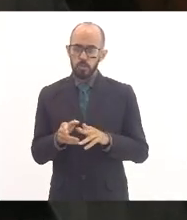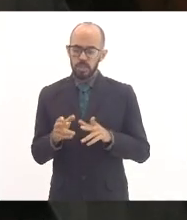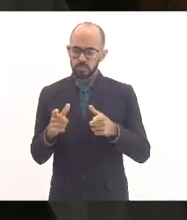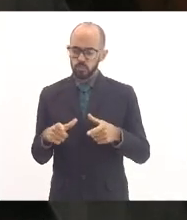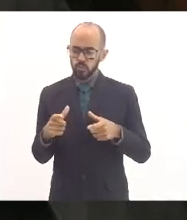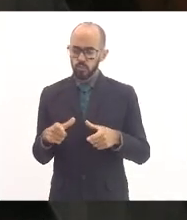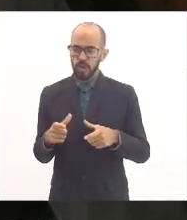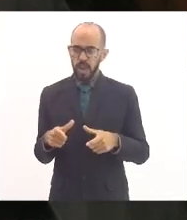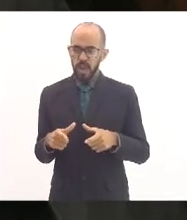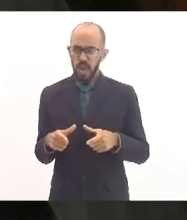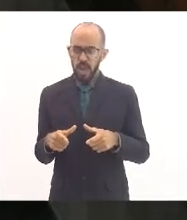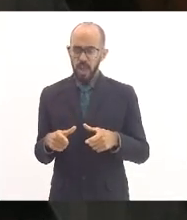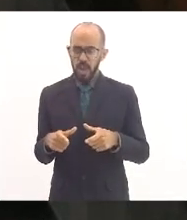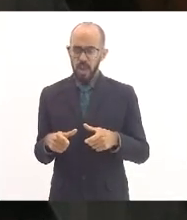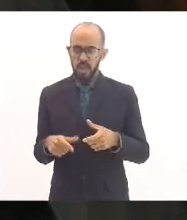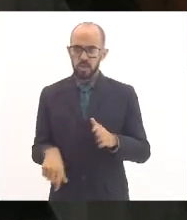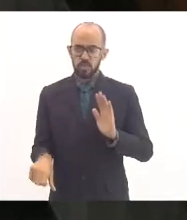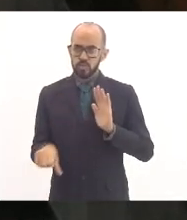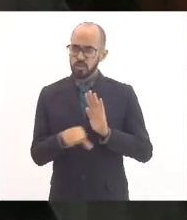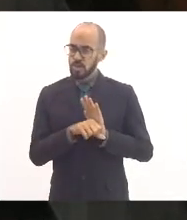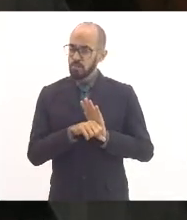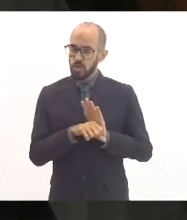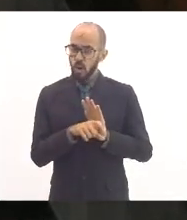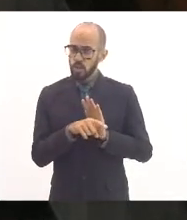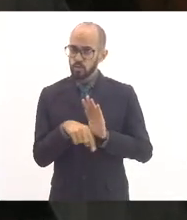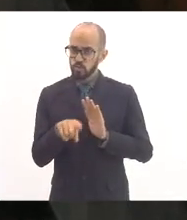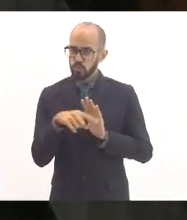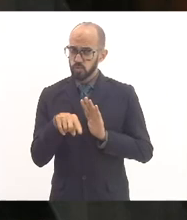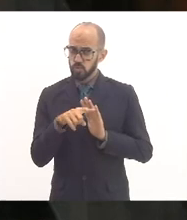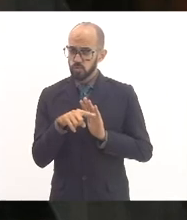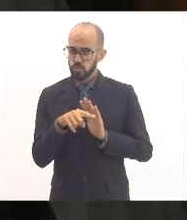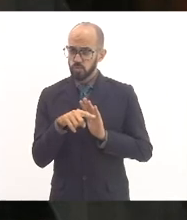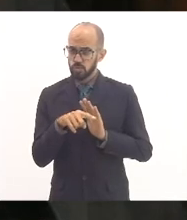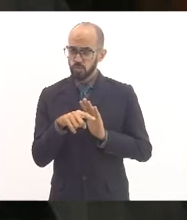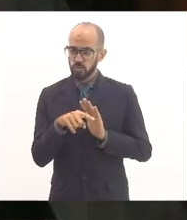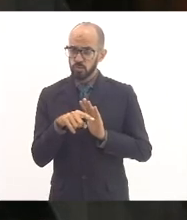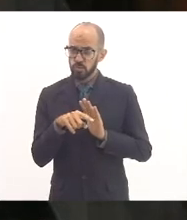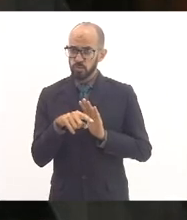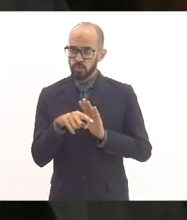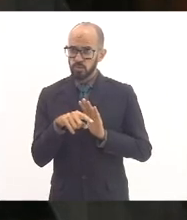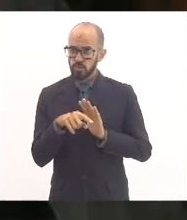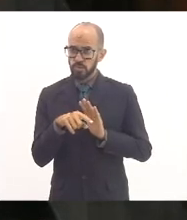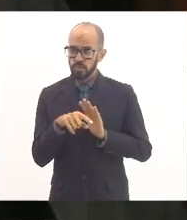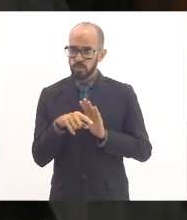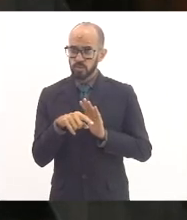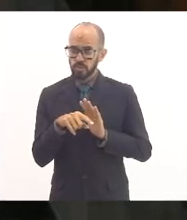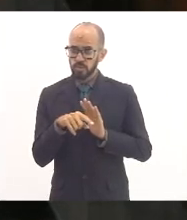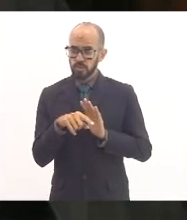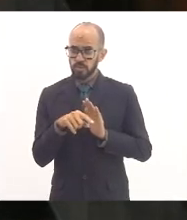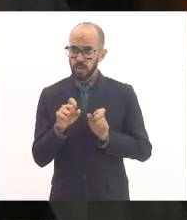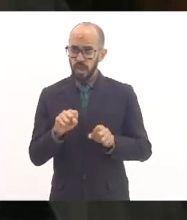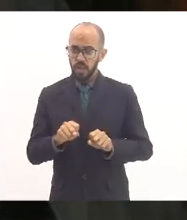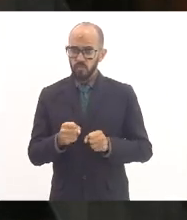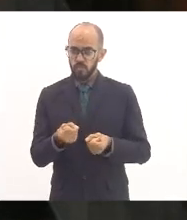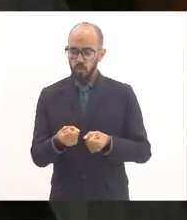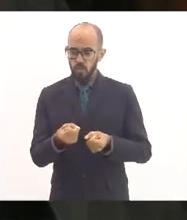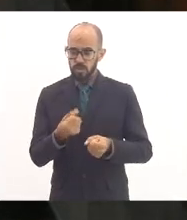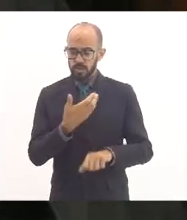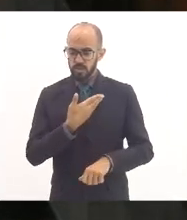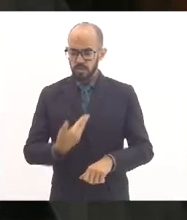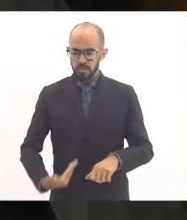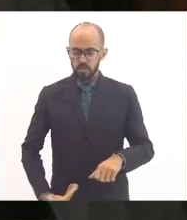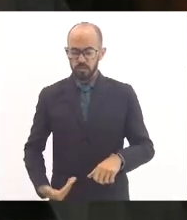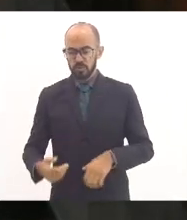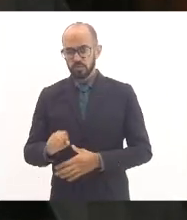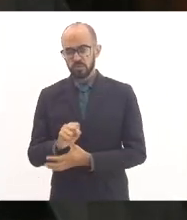Justamente que os criminosos contra os quais e as forças de segurança do Estado foram